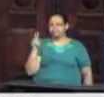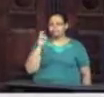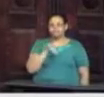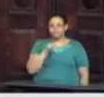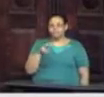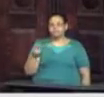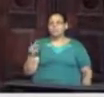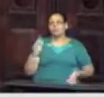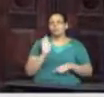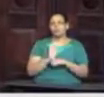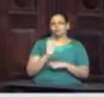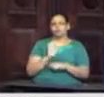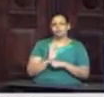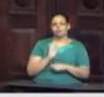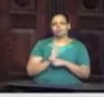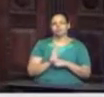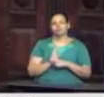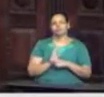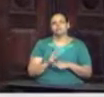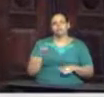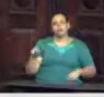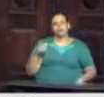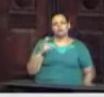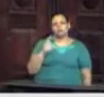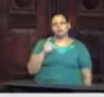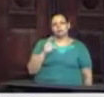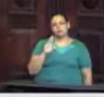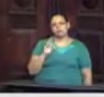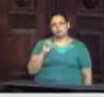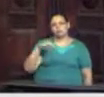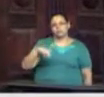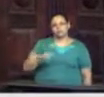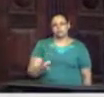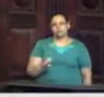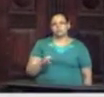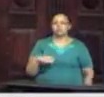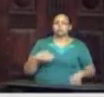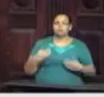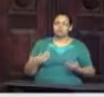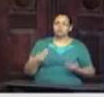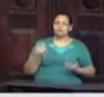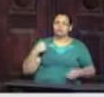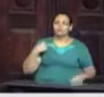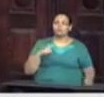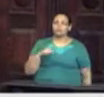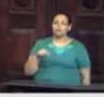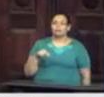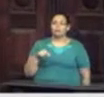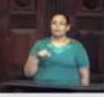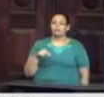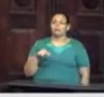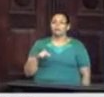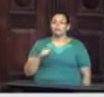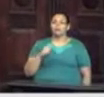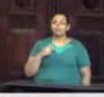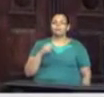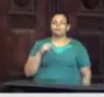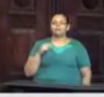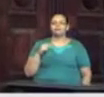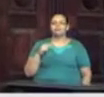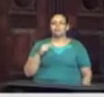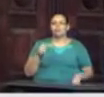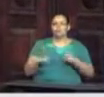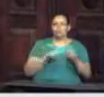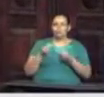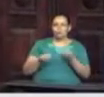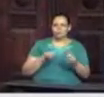e ações de caráter criminoso. E isso daí nós não podemos, de forma alguma, ficar